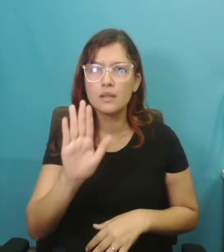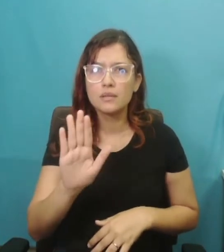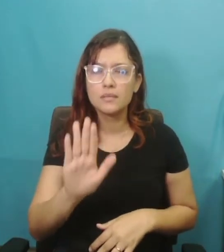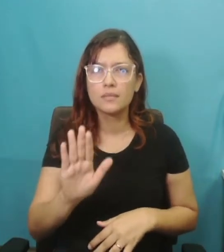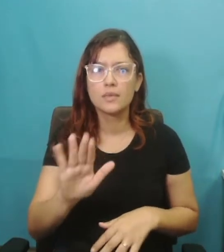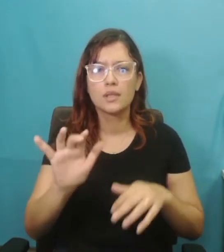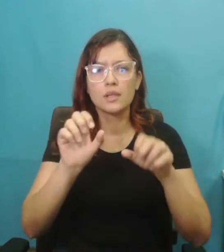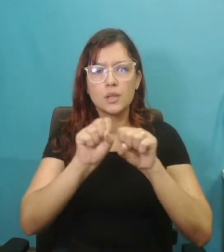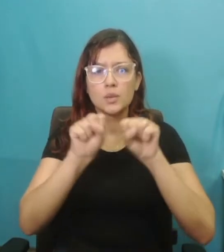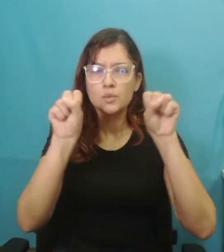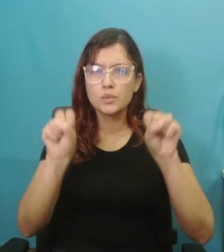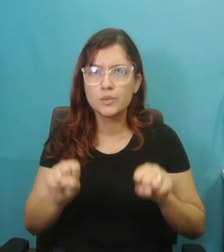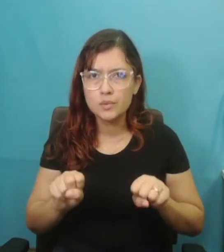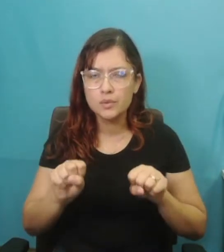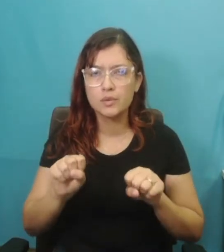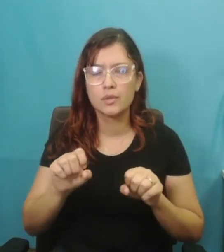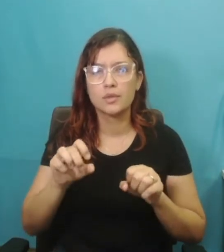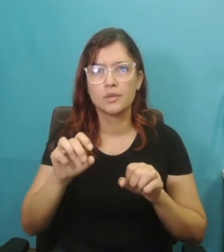bastante atenção.